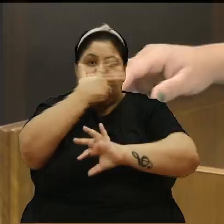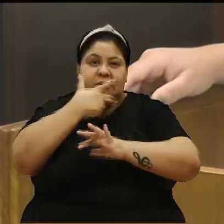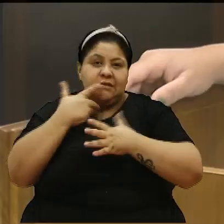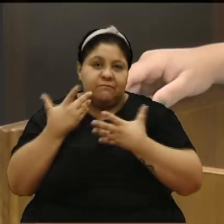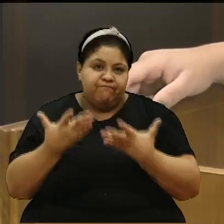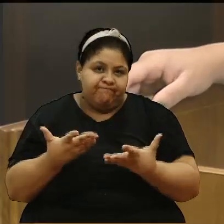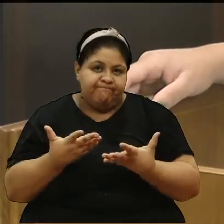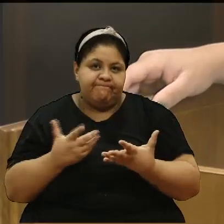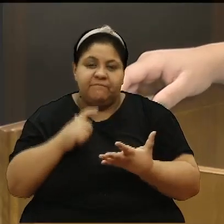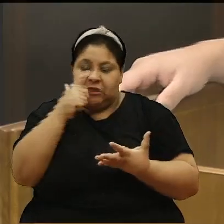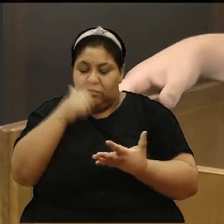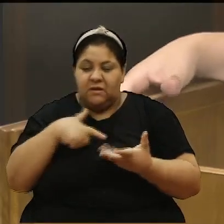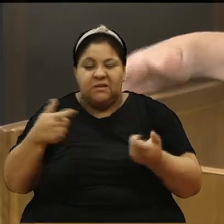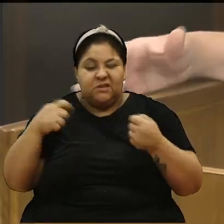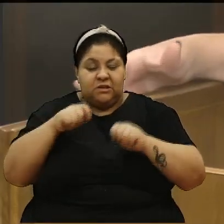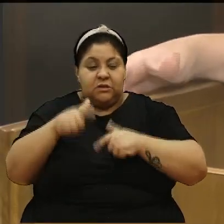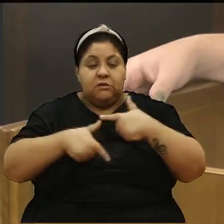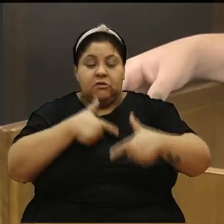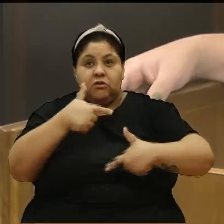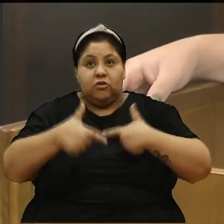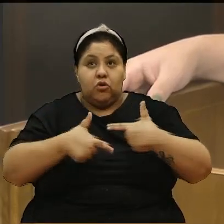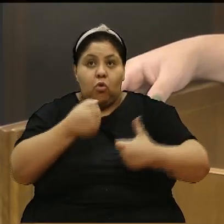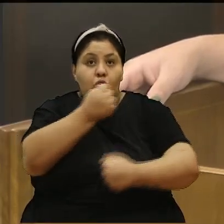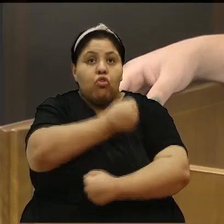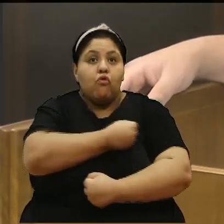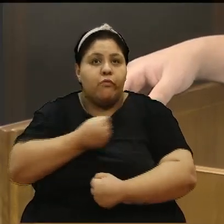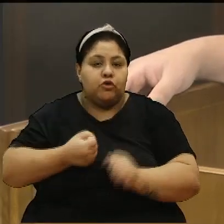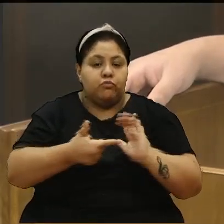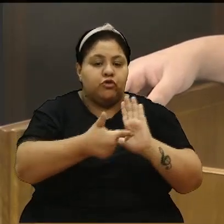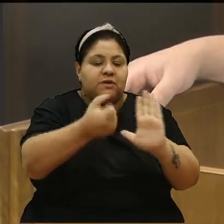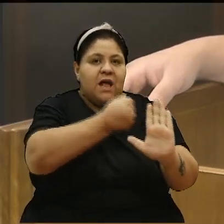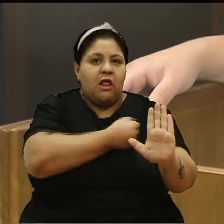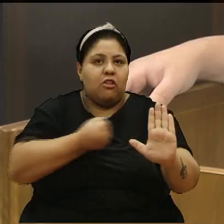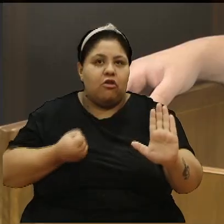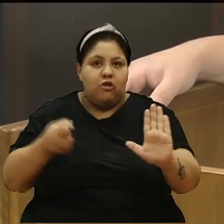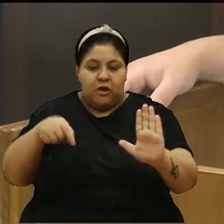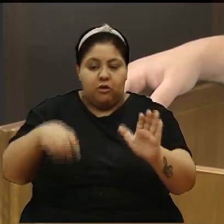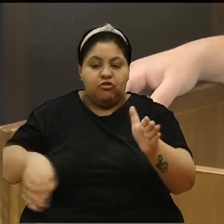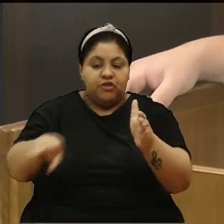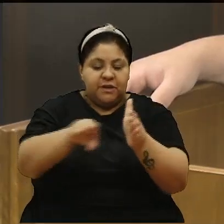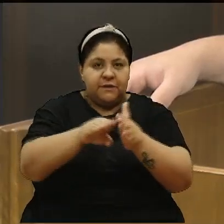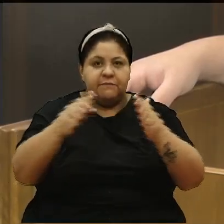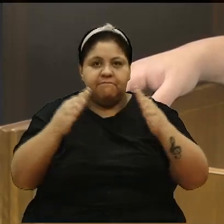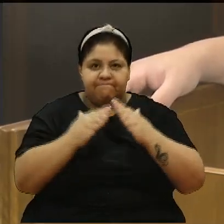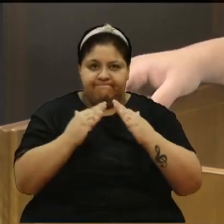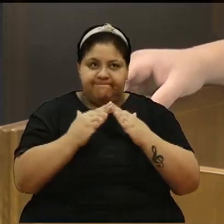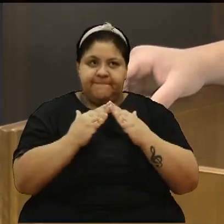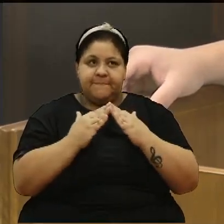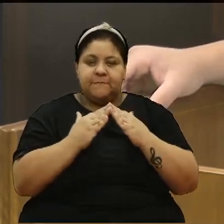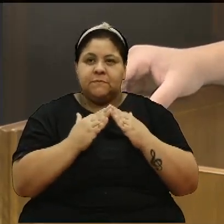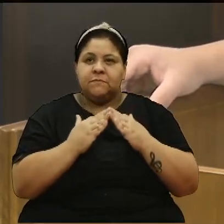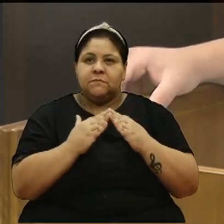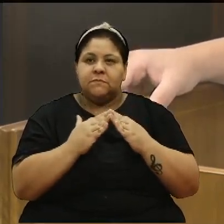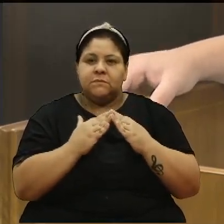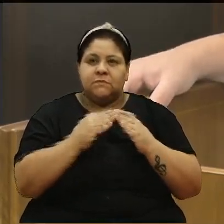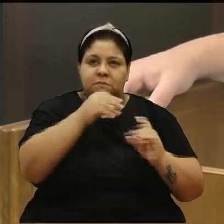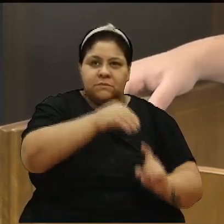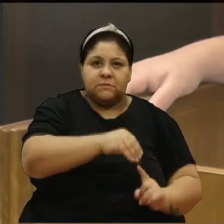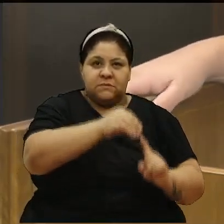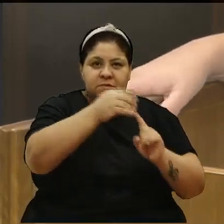gente precisa trabalhar com números. Quando eu cheguei nessa casa, uma das